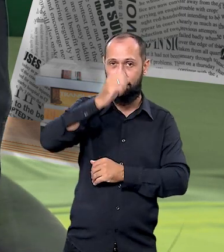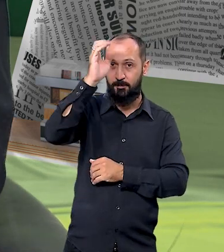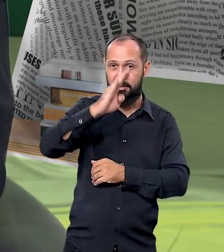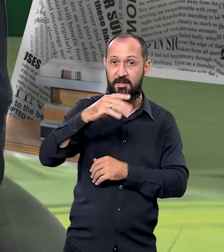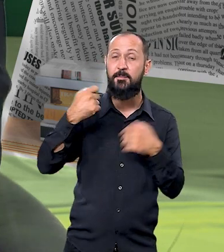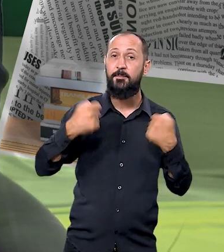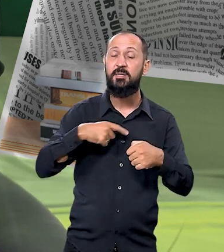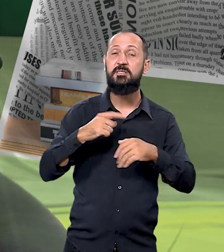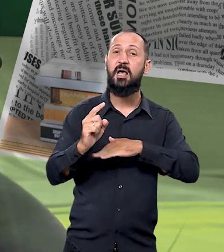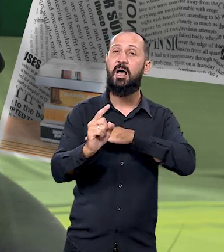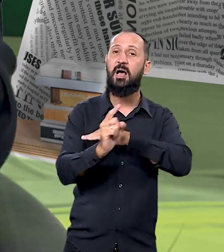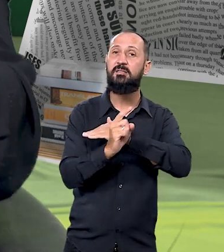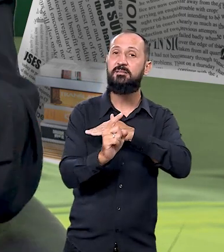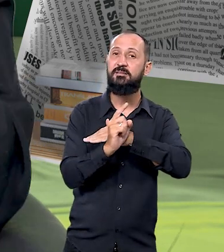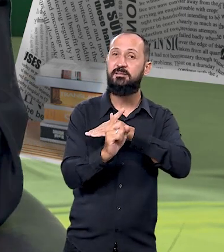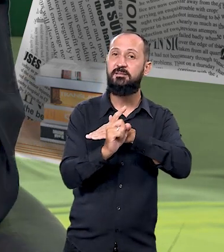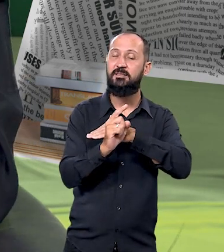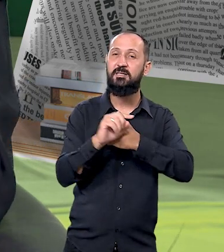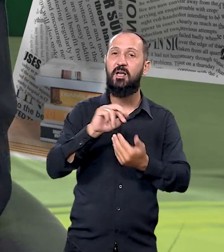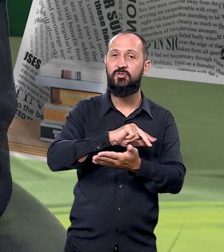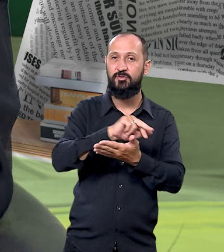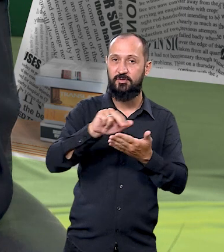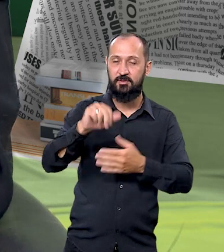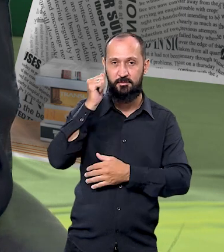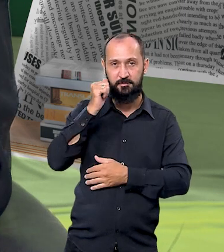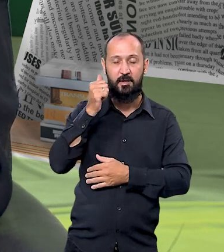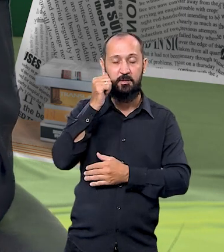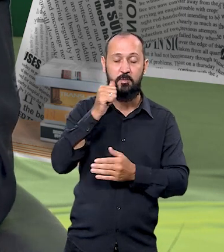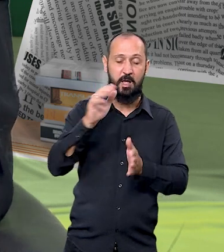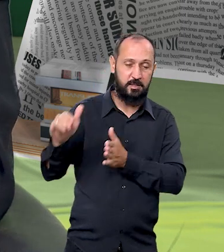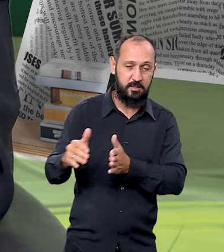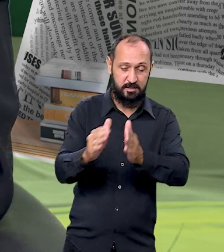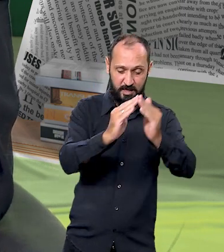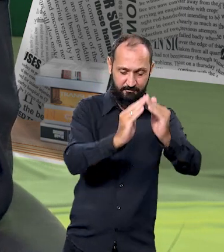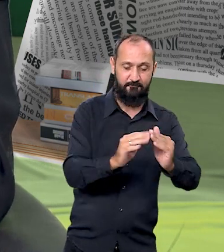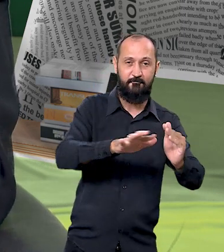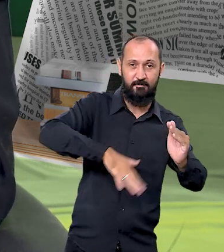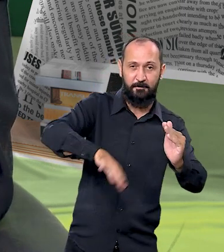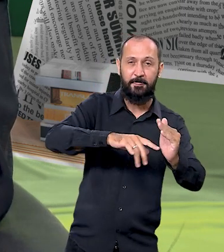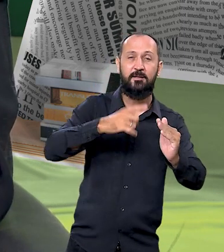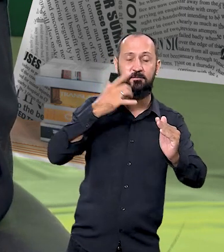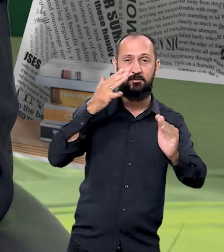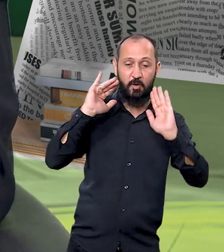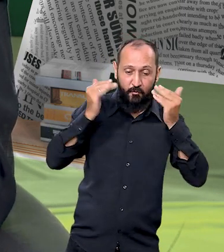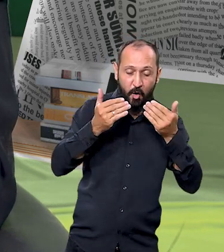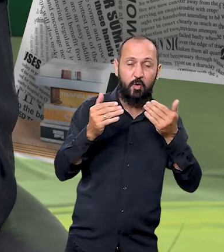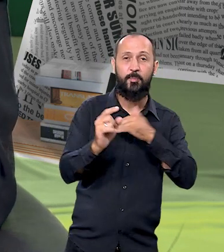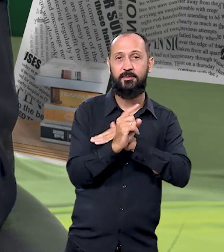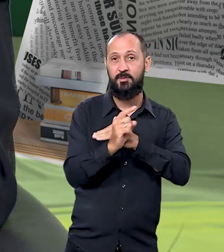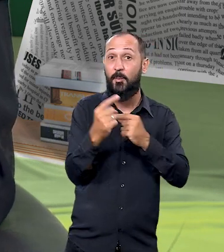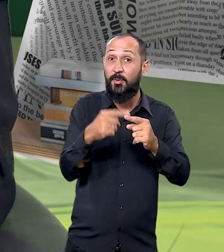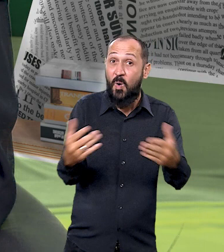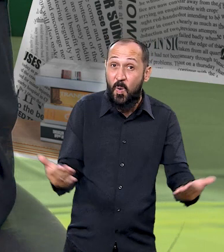precisa atender a diversidade das mulheres, e as mulheres ribeirinhas precisam estar no foco desse atendimento, porque hoje